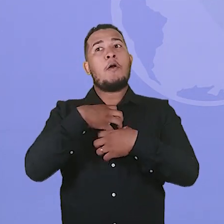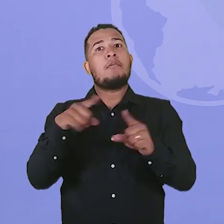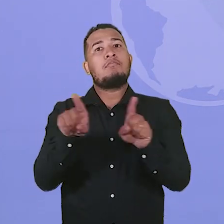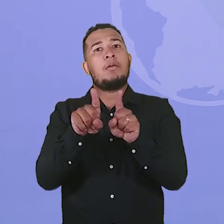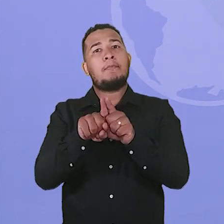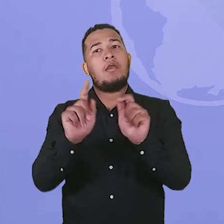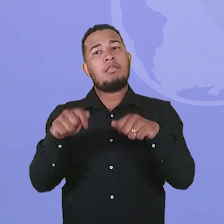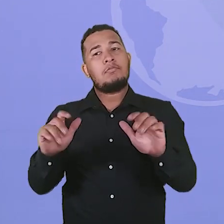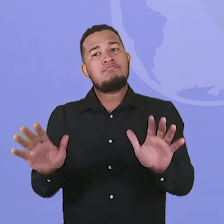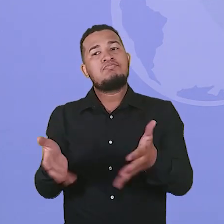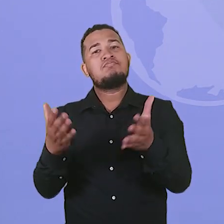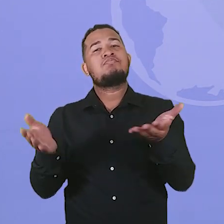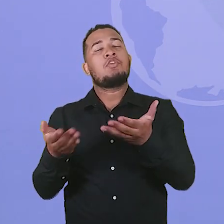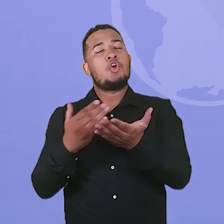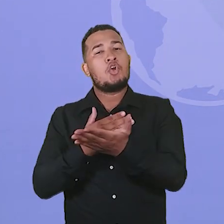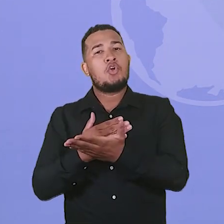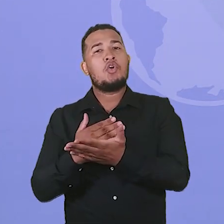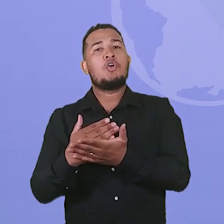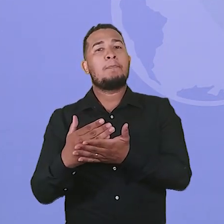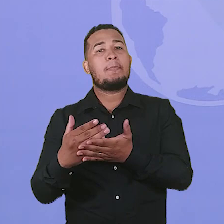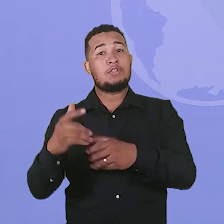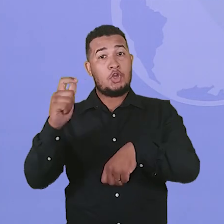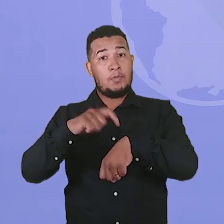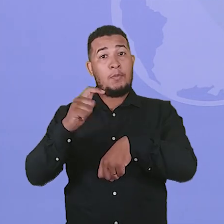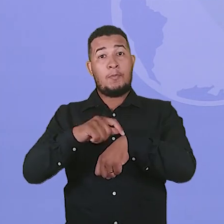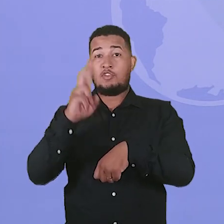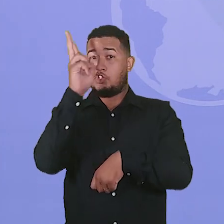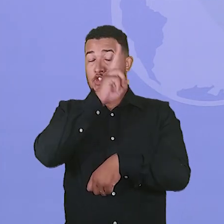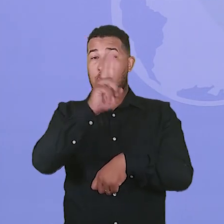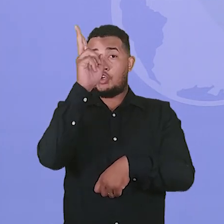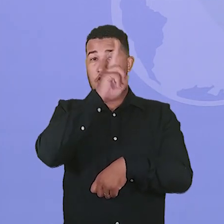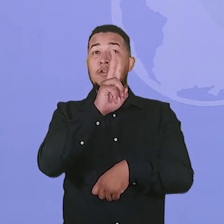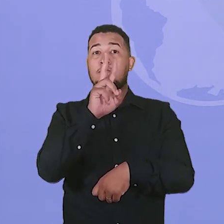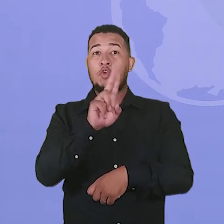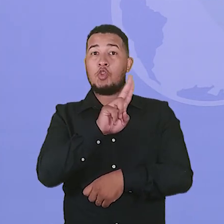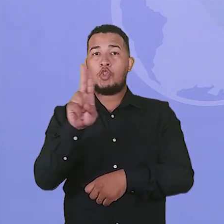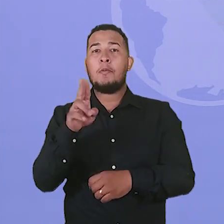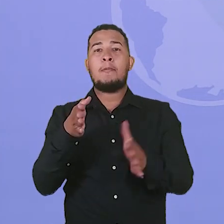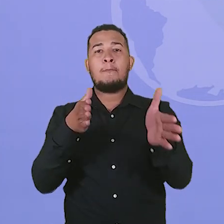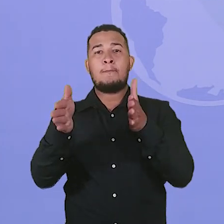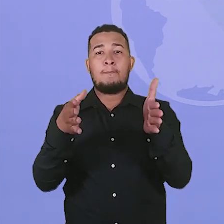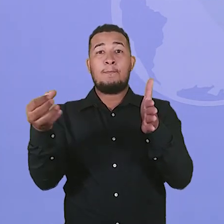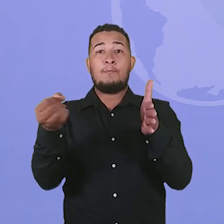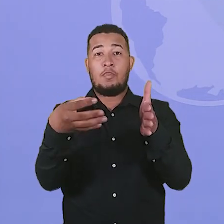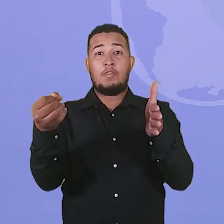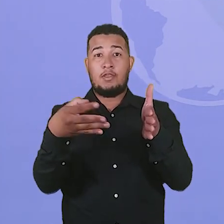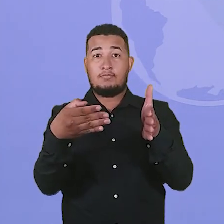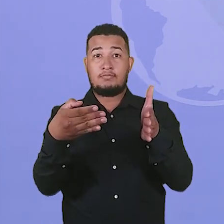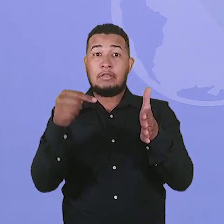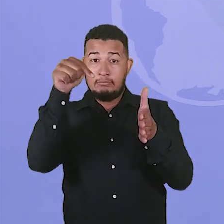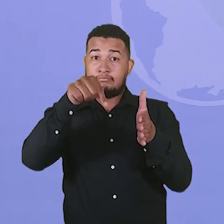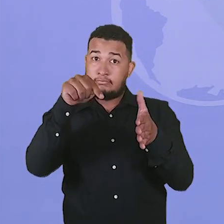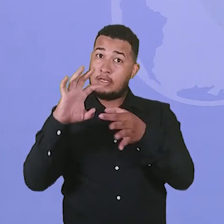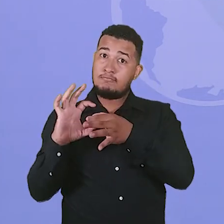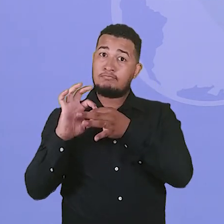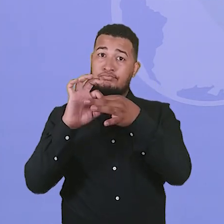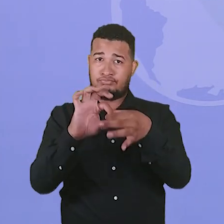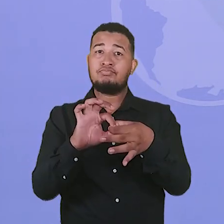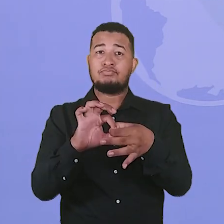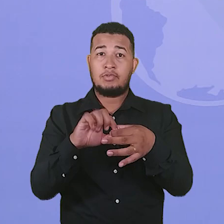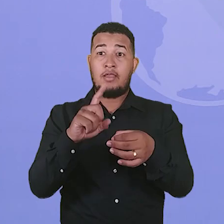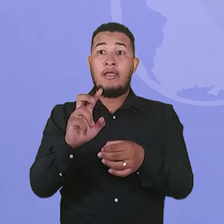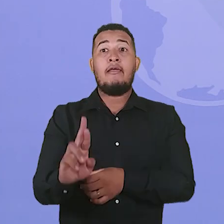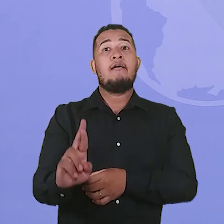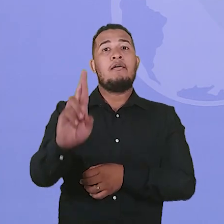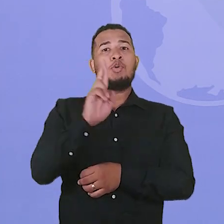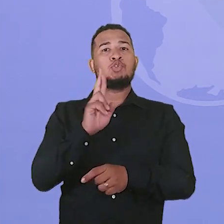que vai se desenhando, né, nesse momento histórico que nós chamamos de modernidade. E é nesse contexto e é